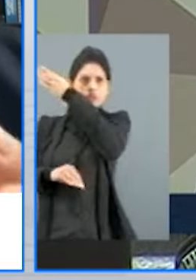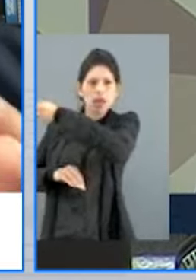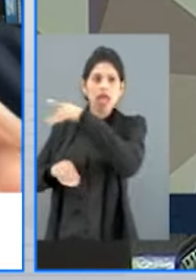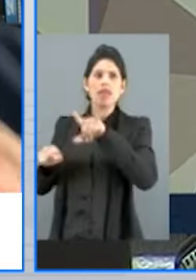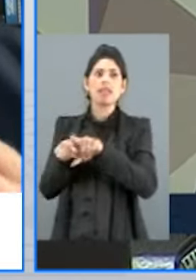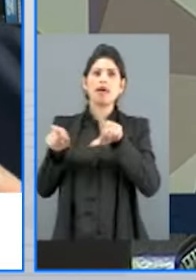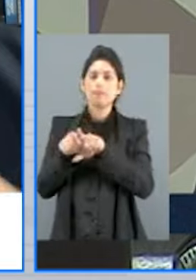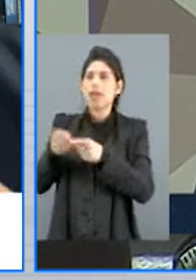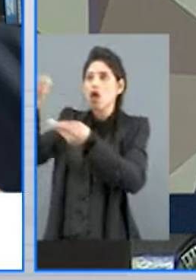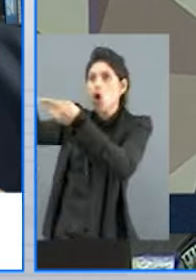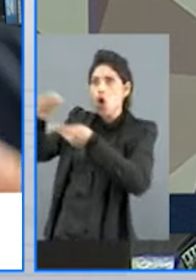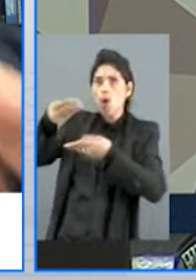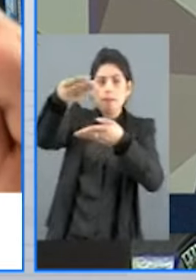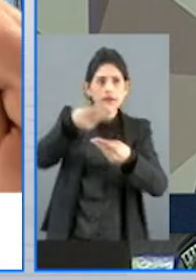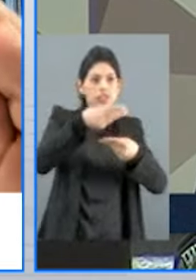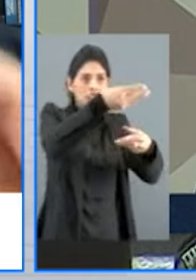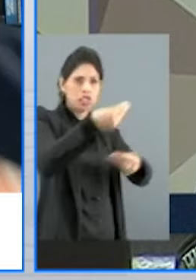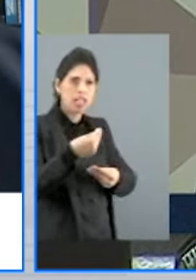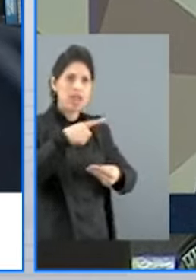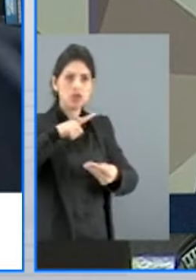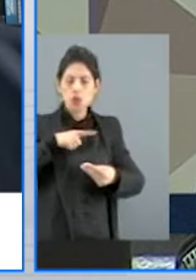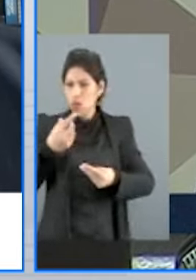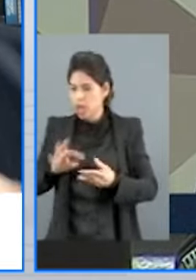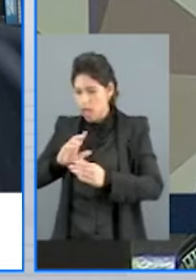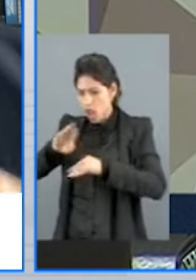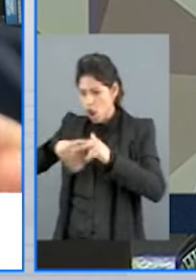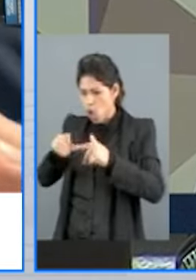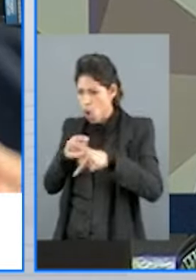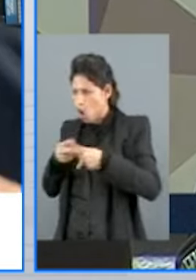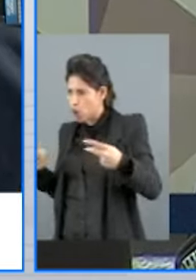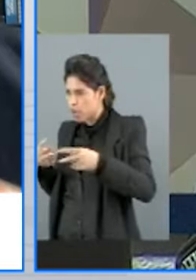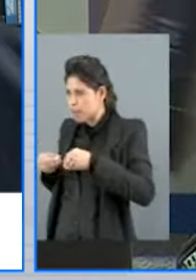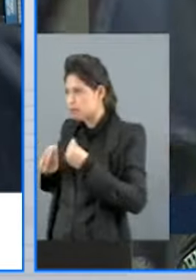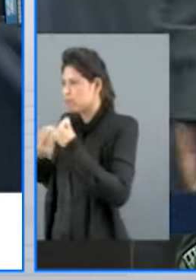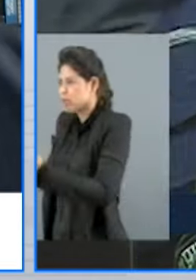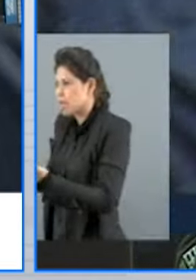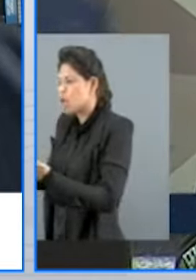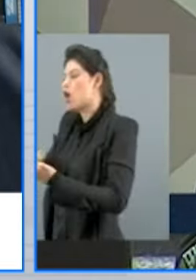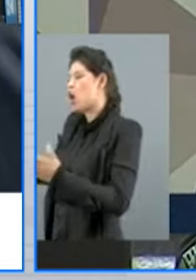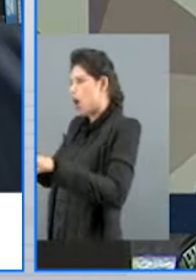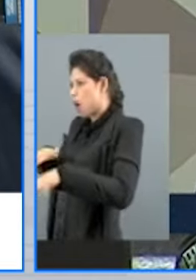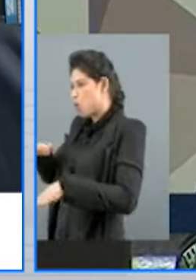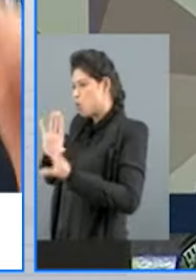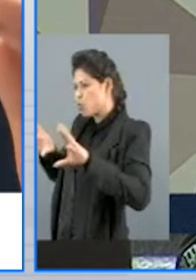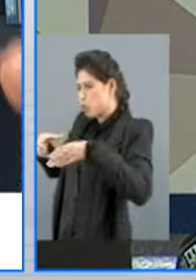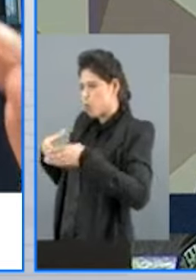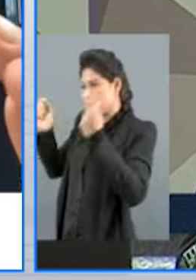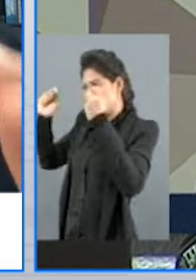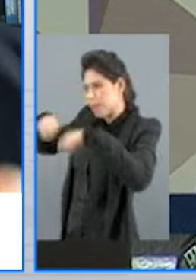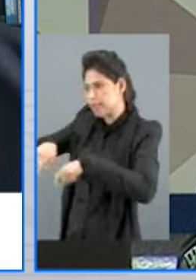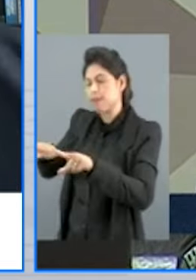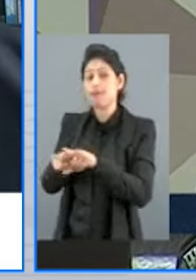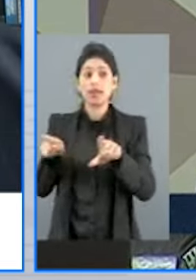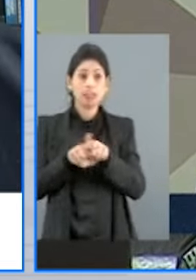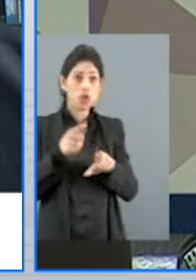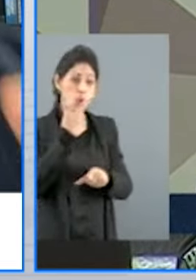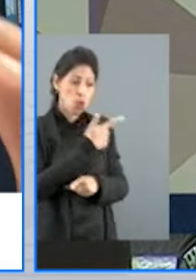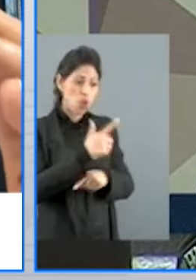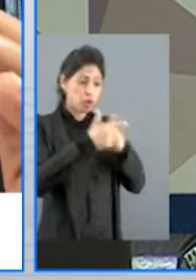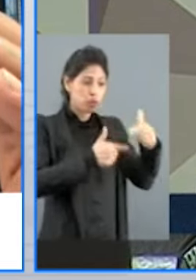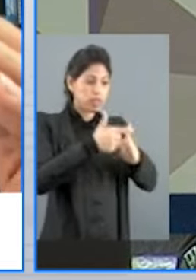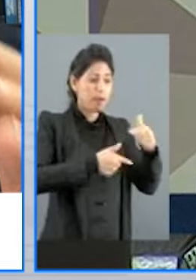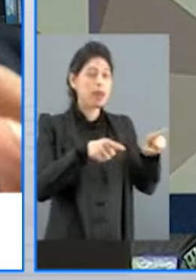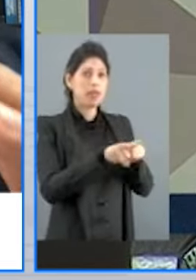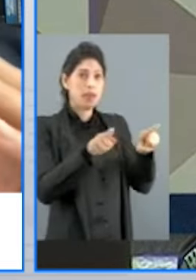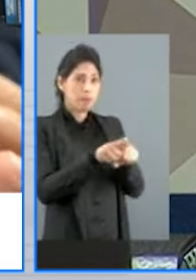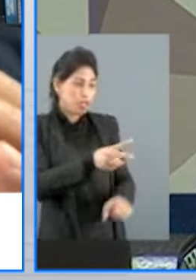artigo 53 da Constituição é muito claro com relação à prisão de parlamentares. A prisão de parlamentares, ela